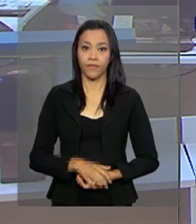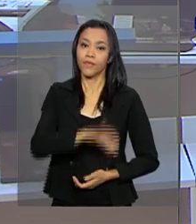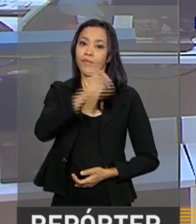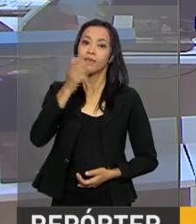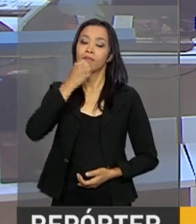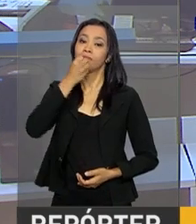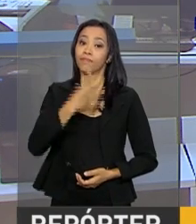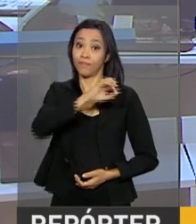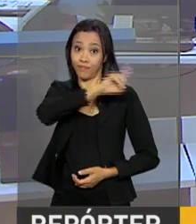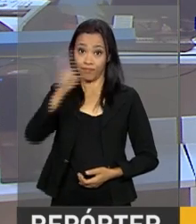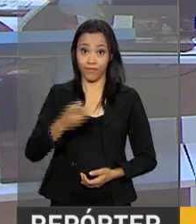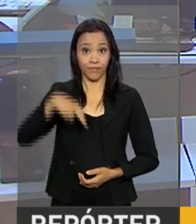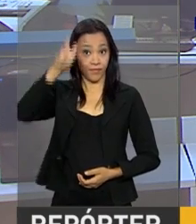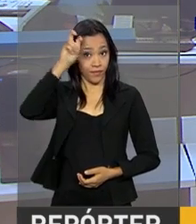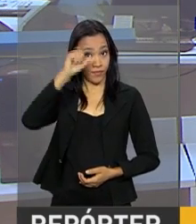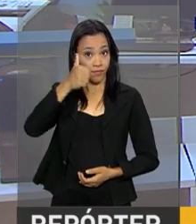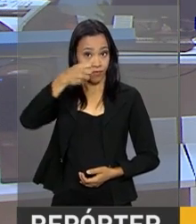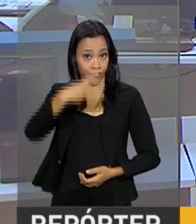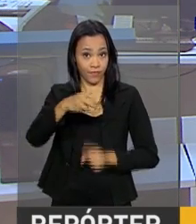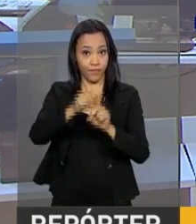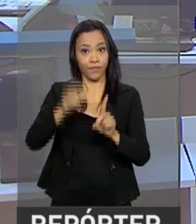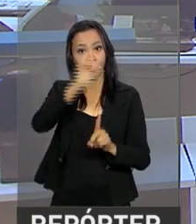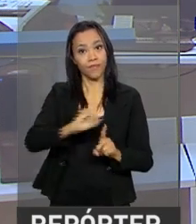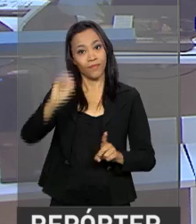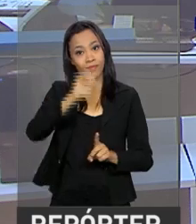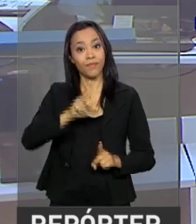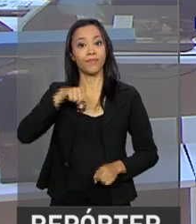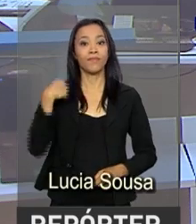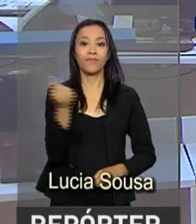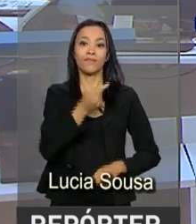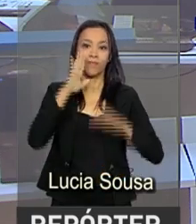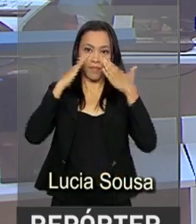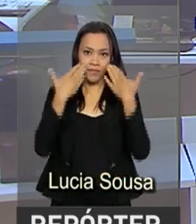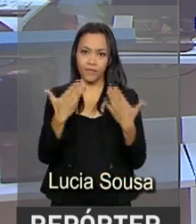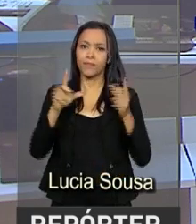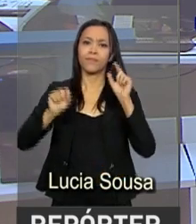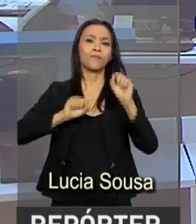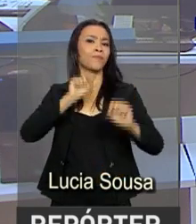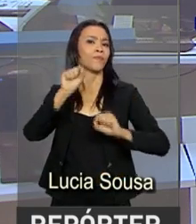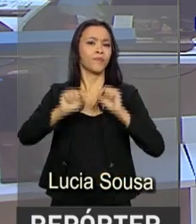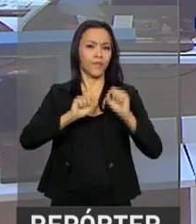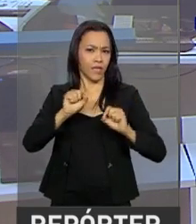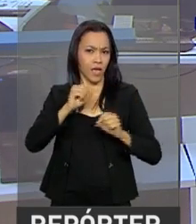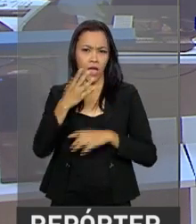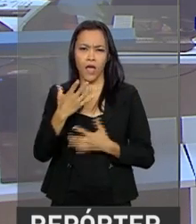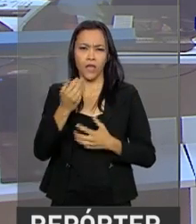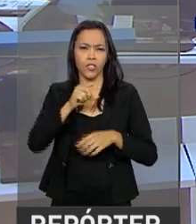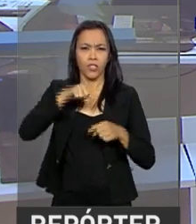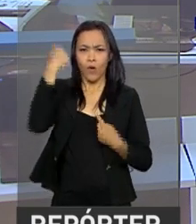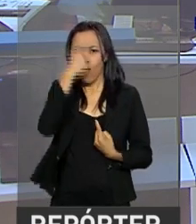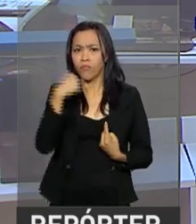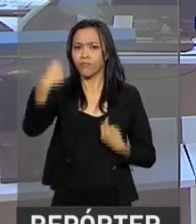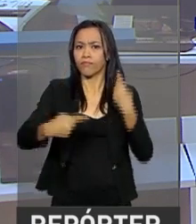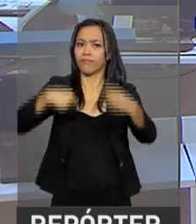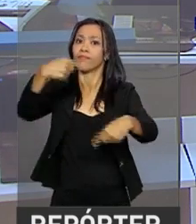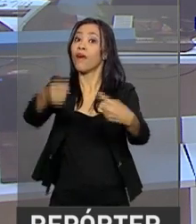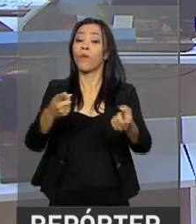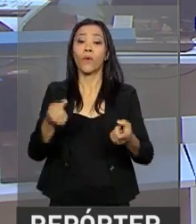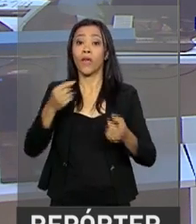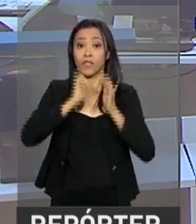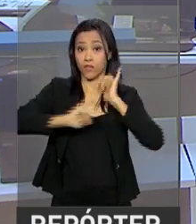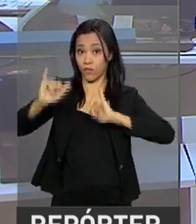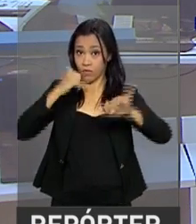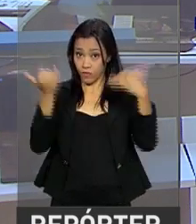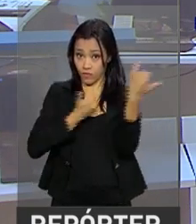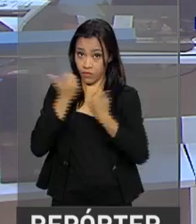Olá, bom dia. Quinta-feira, 13 de outubro, o repórter NBR está no ar. A partir de agora, você acompanha de hora em hora todas as notícias